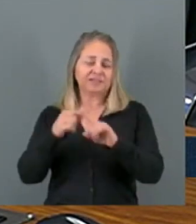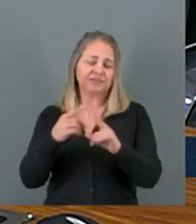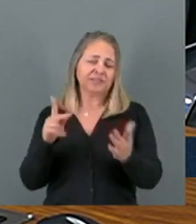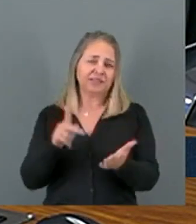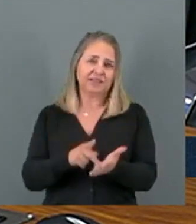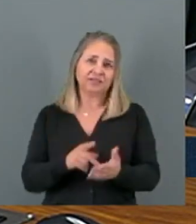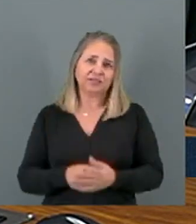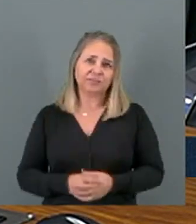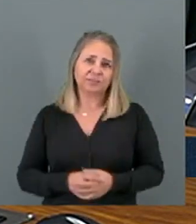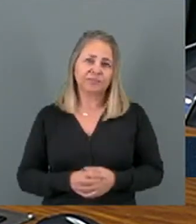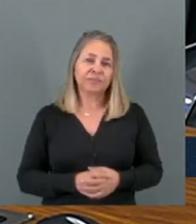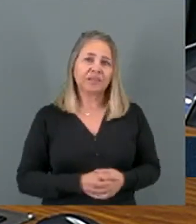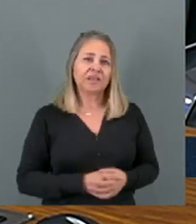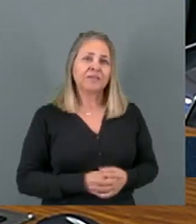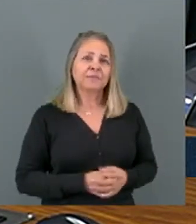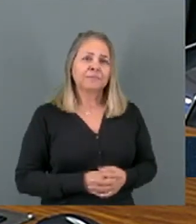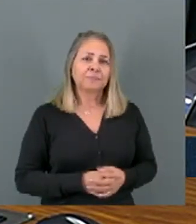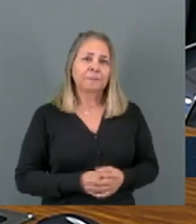E esse aqui um outro